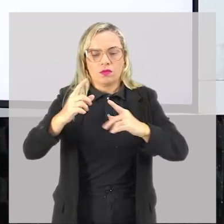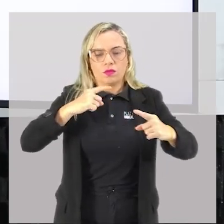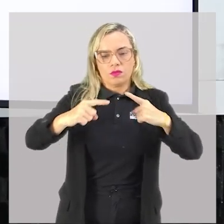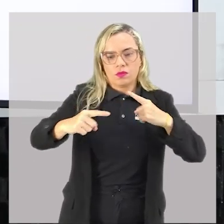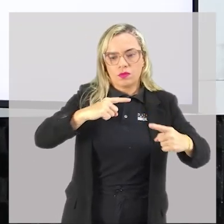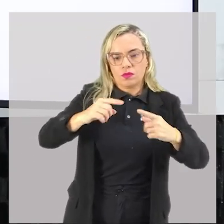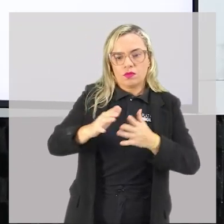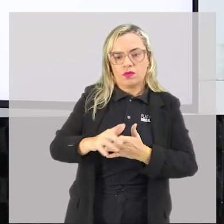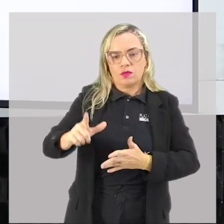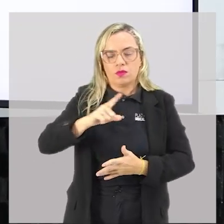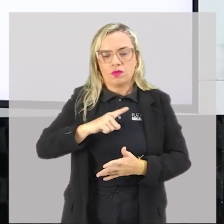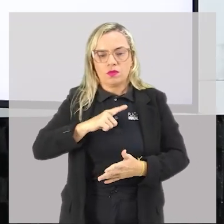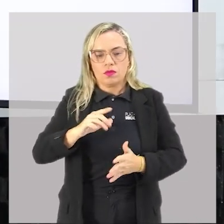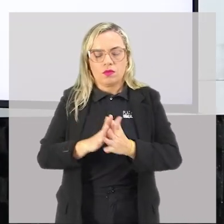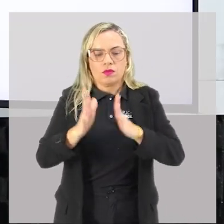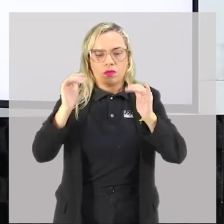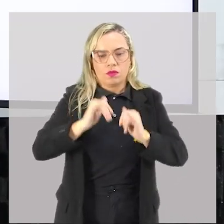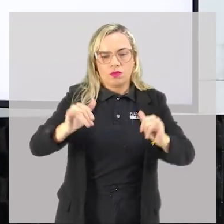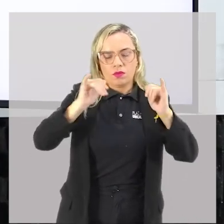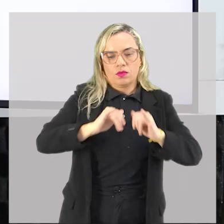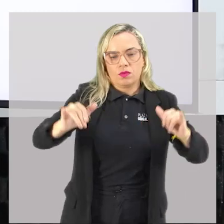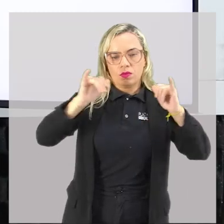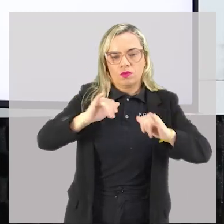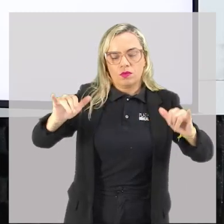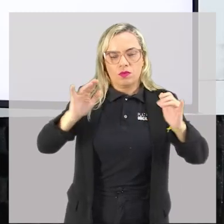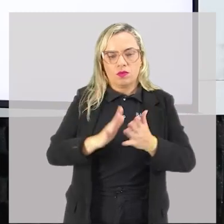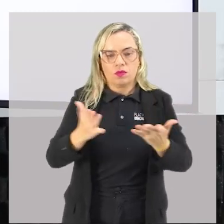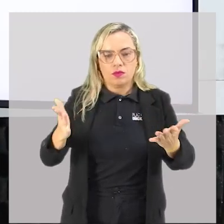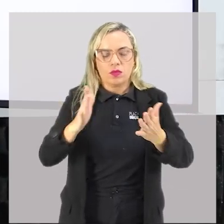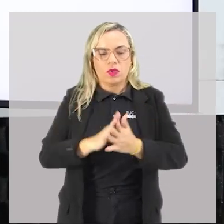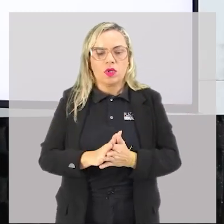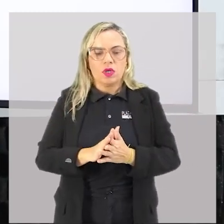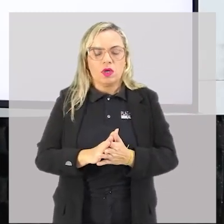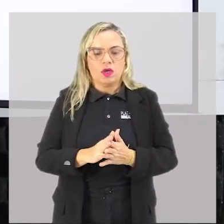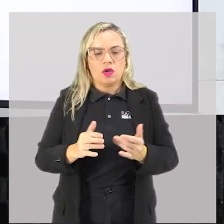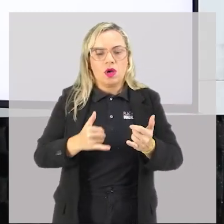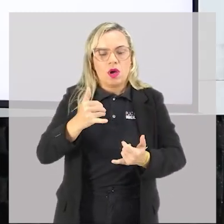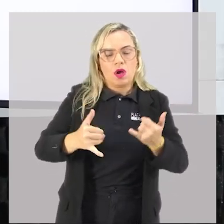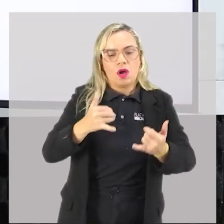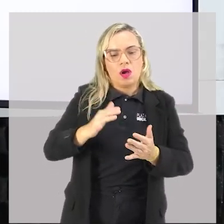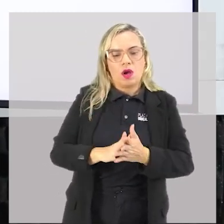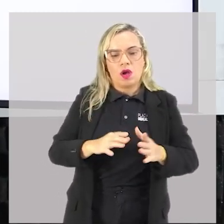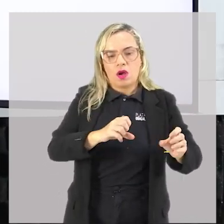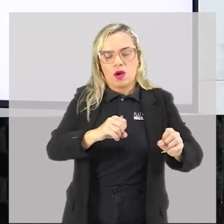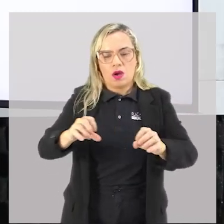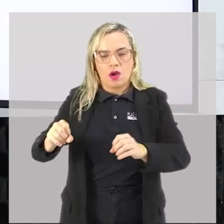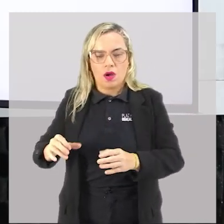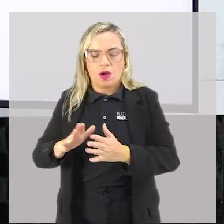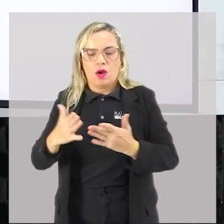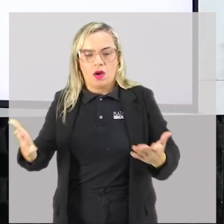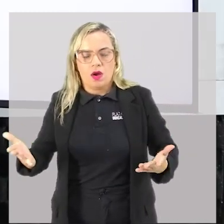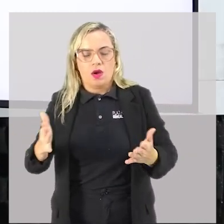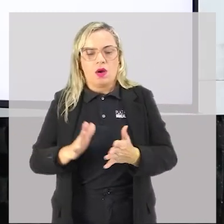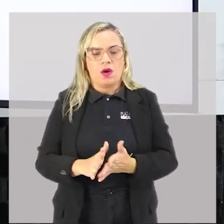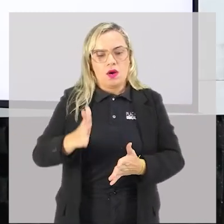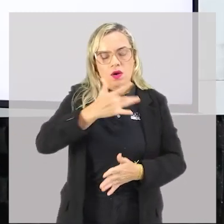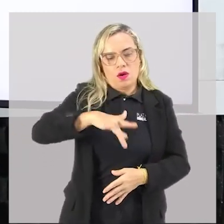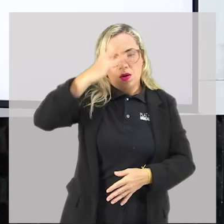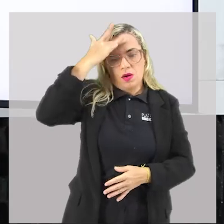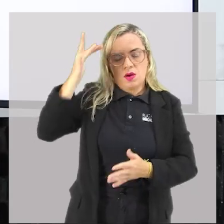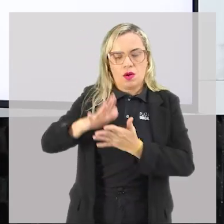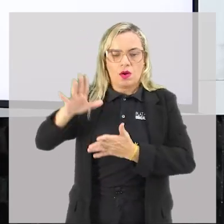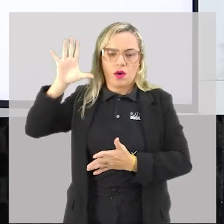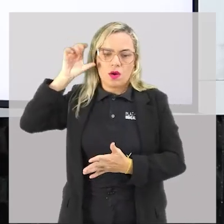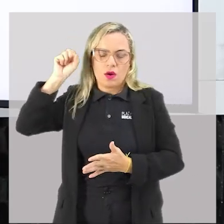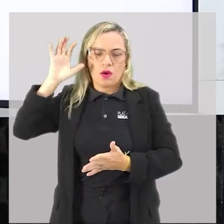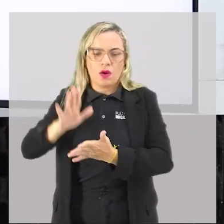você tem a parte da informação, do entretenimento, da educação, tanto para as pessoas que estão ouvindo, como nós temos